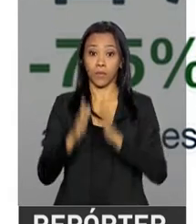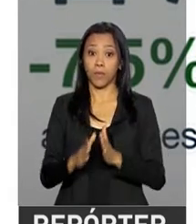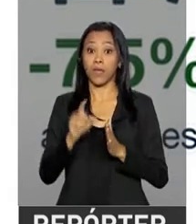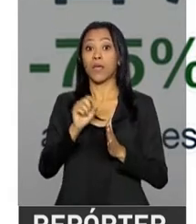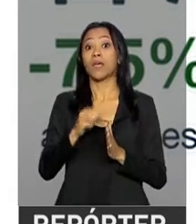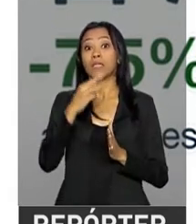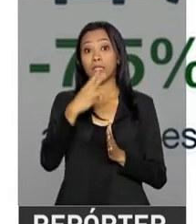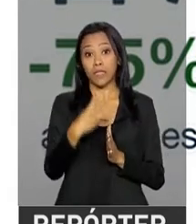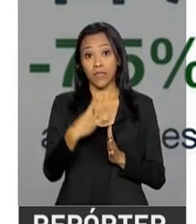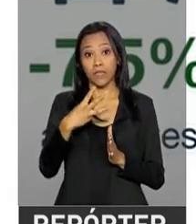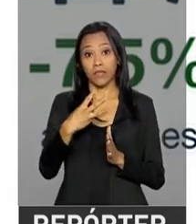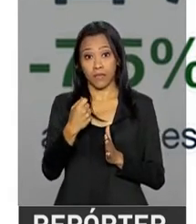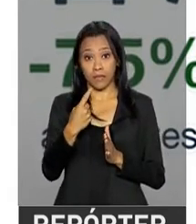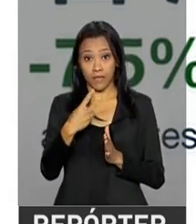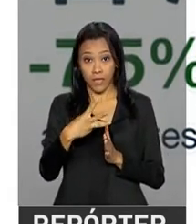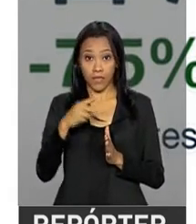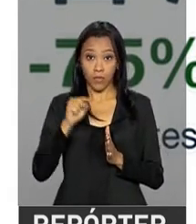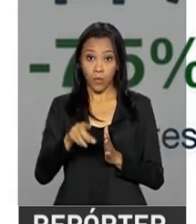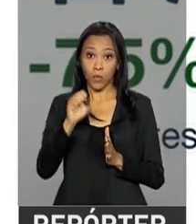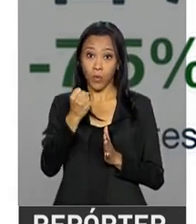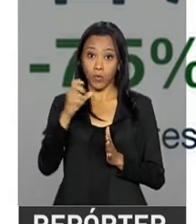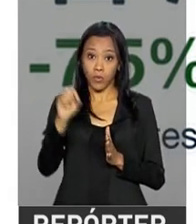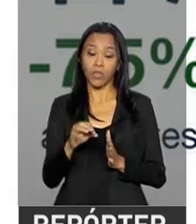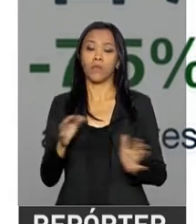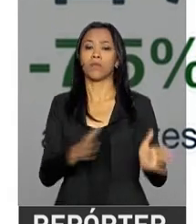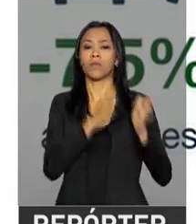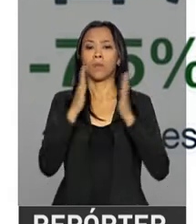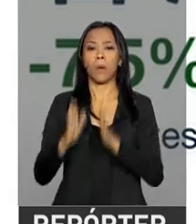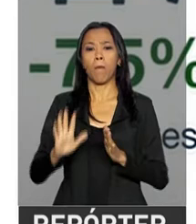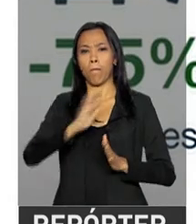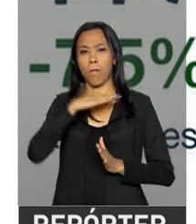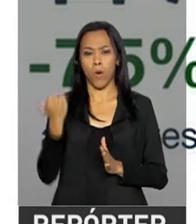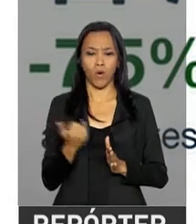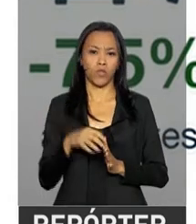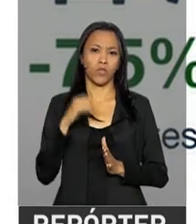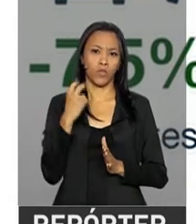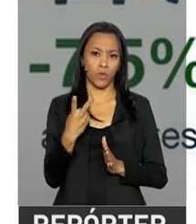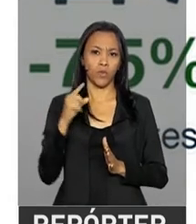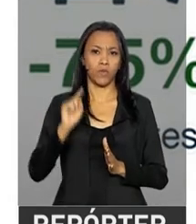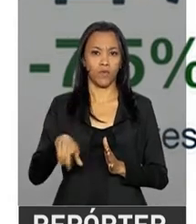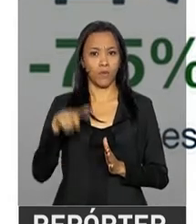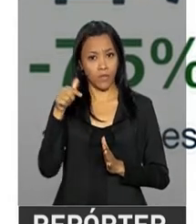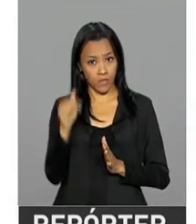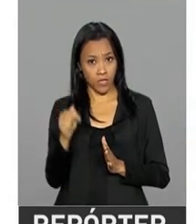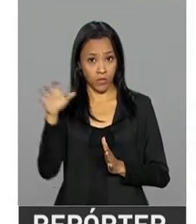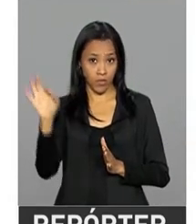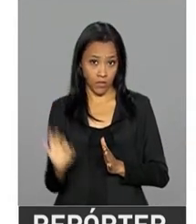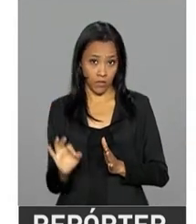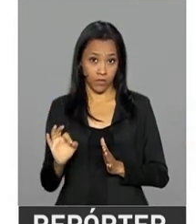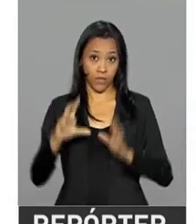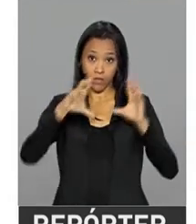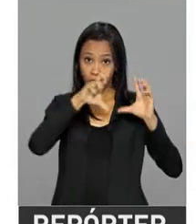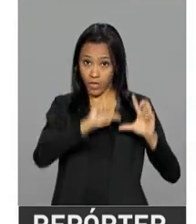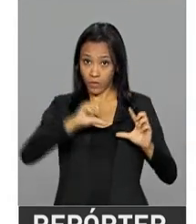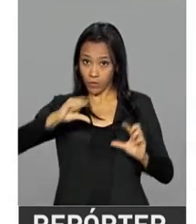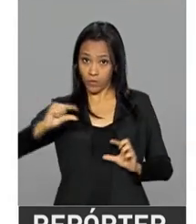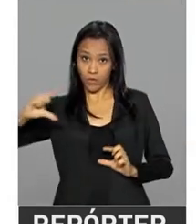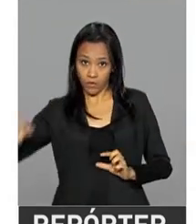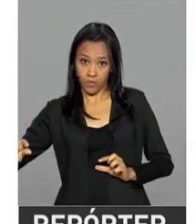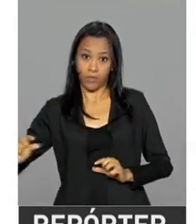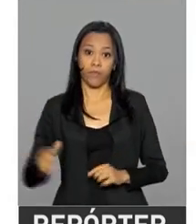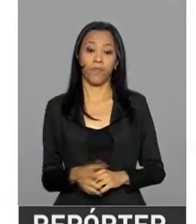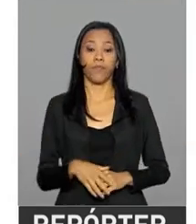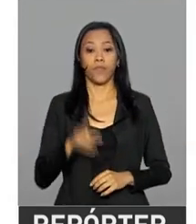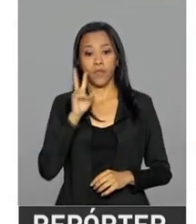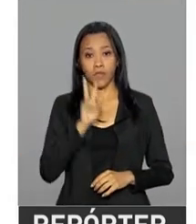13.8 por cento e mortos uma redução de 2,7 por cento aqui